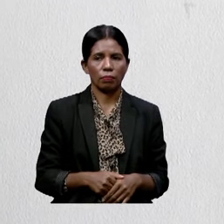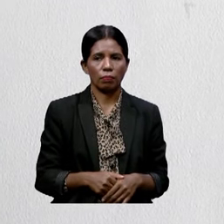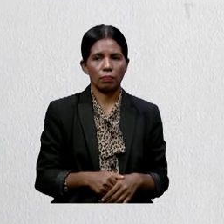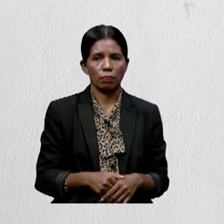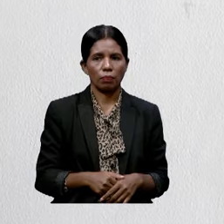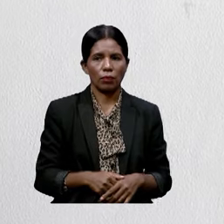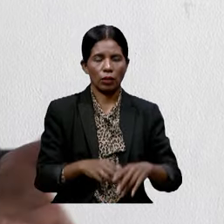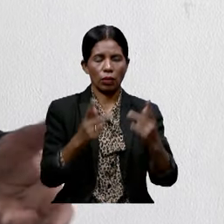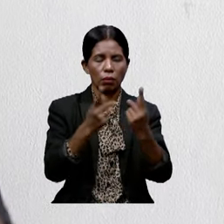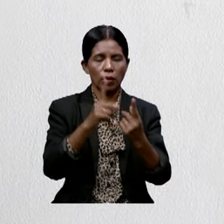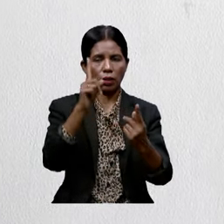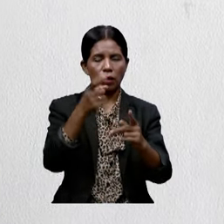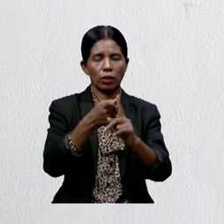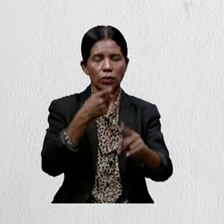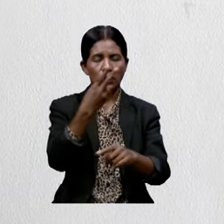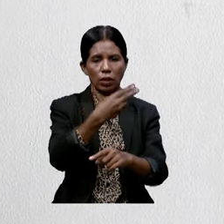Na companhia da